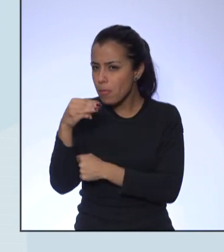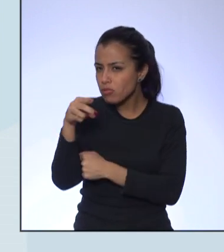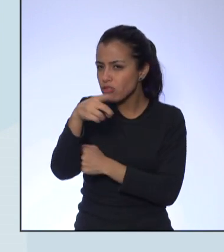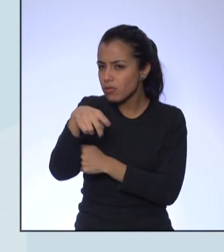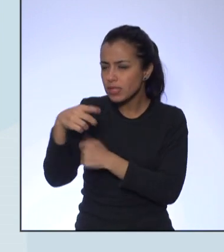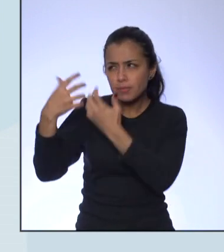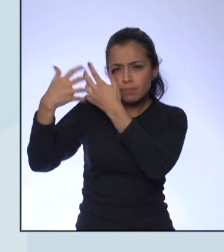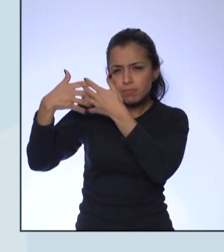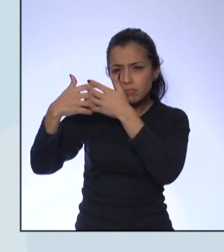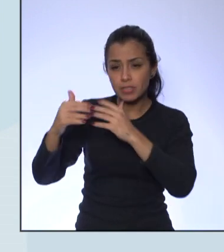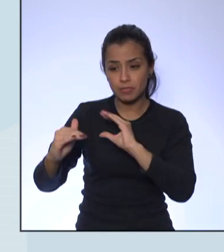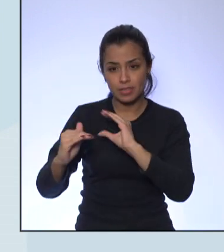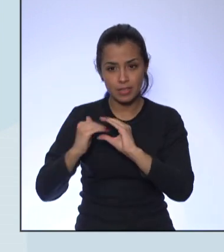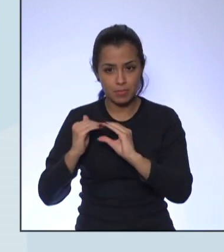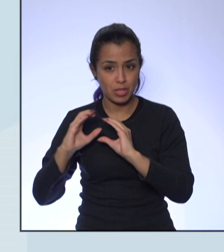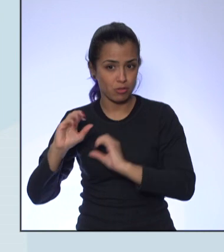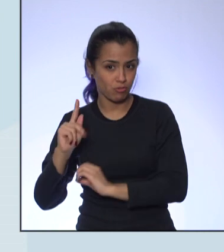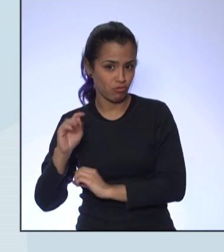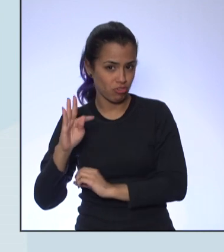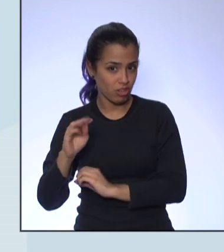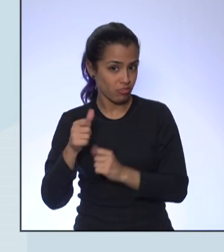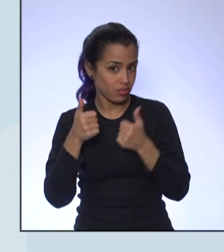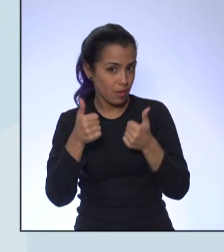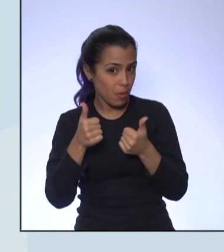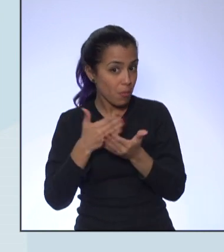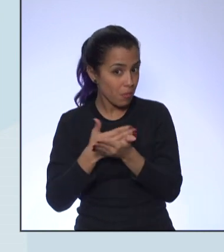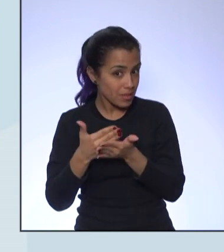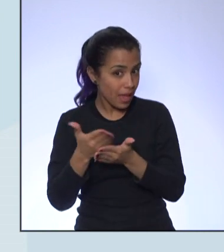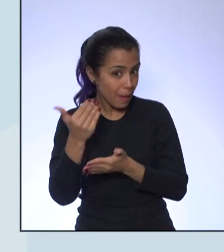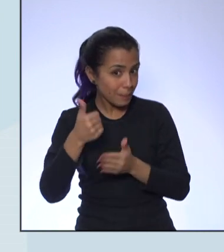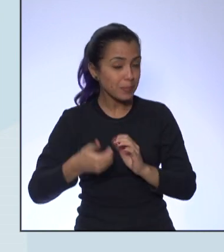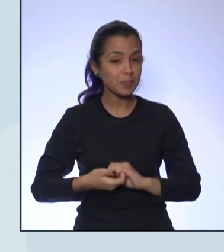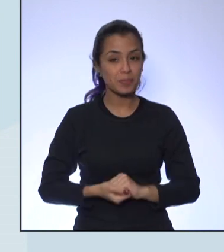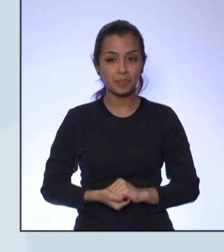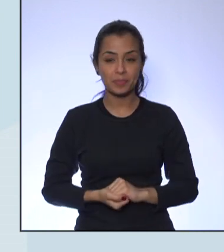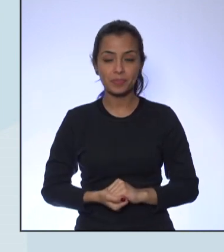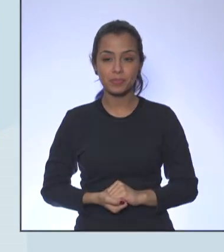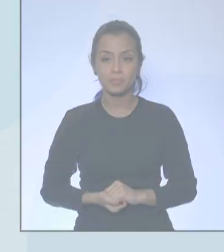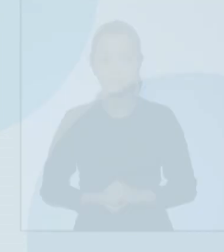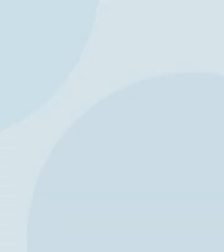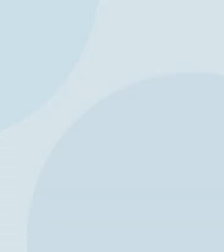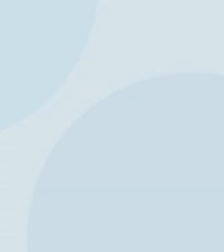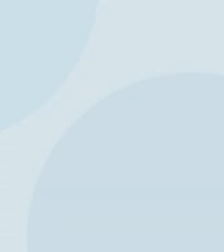no chat para a gente discutir sobre isso. Vamos lá? Vamos começar?